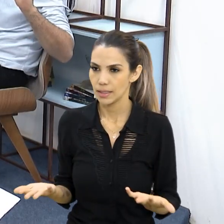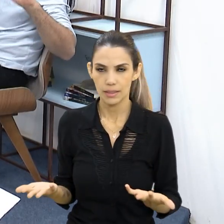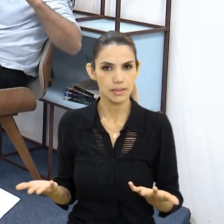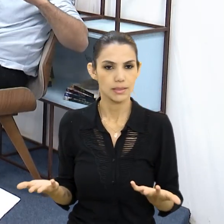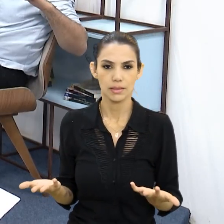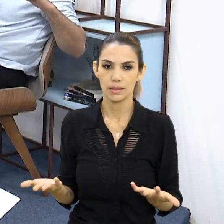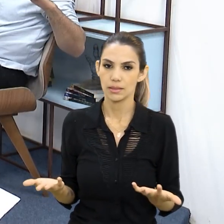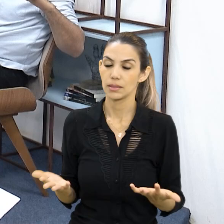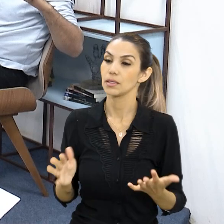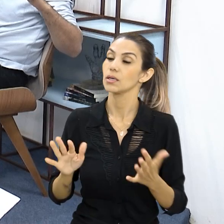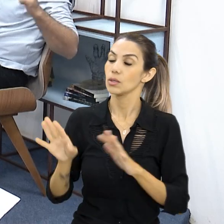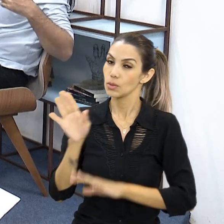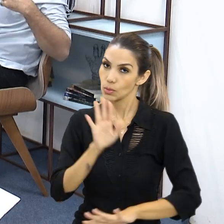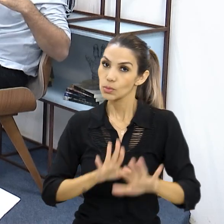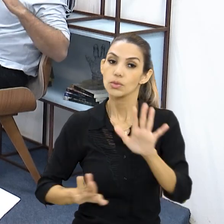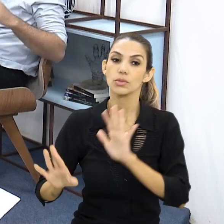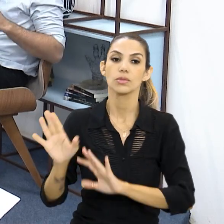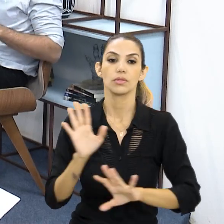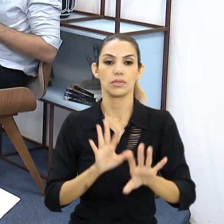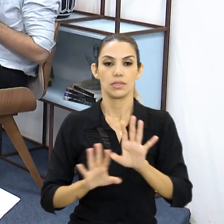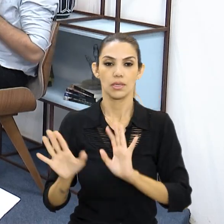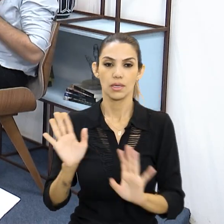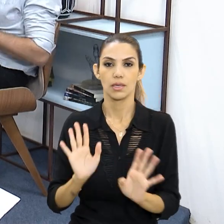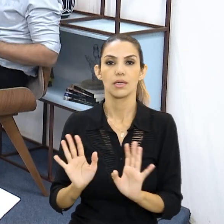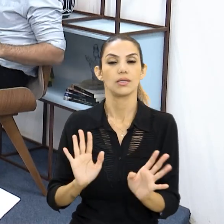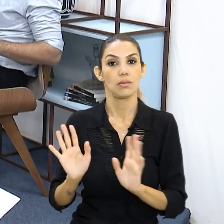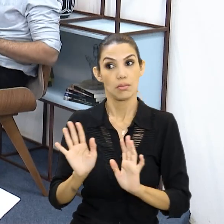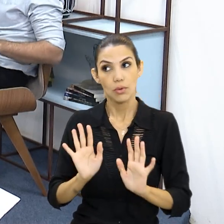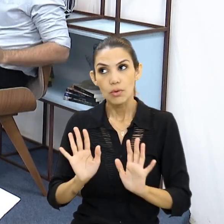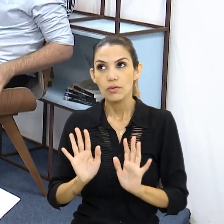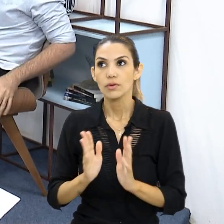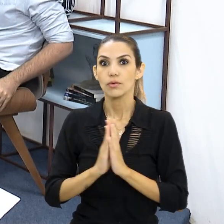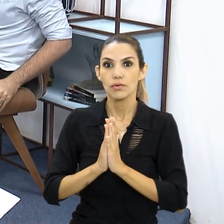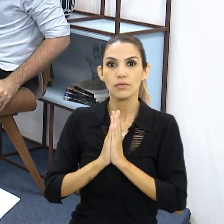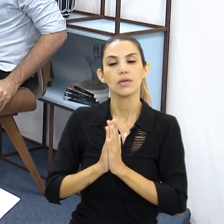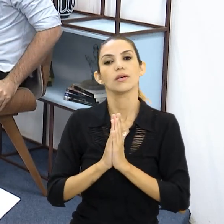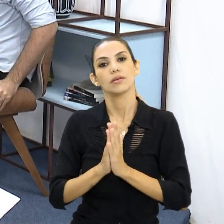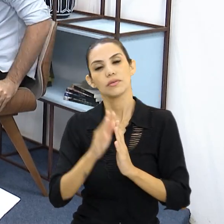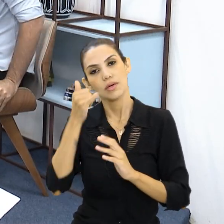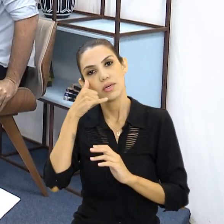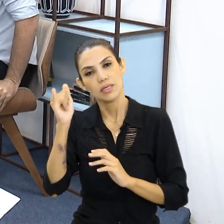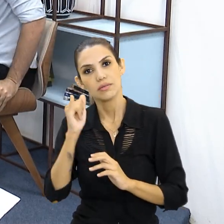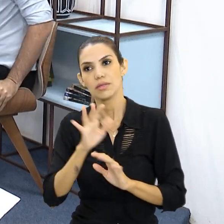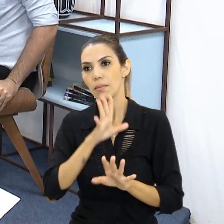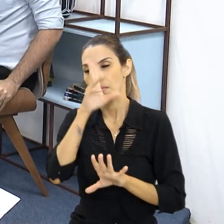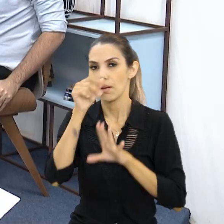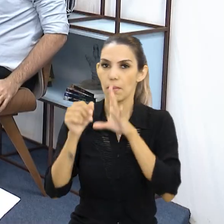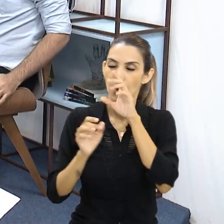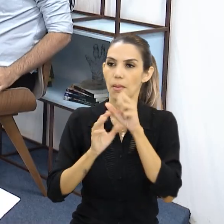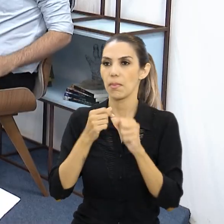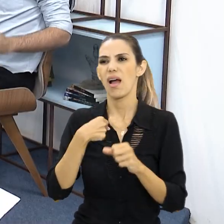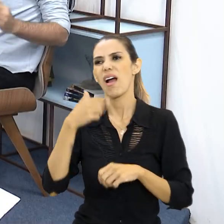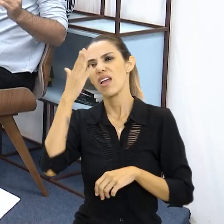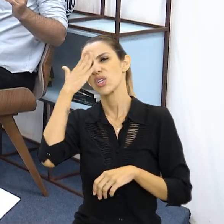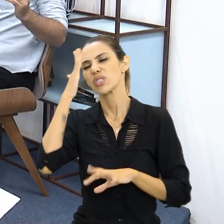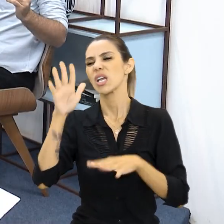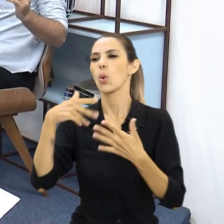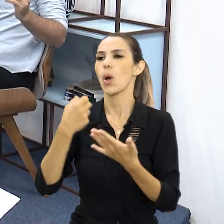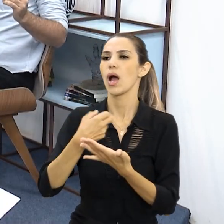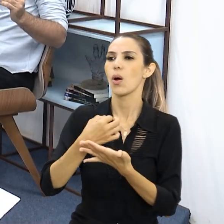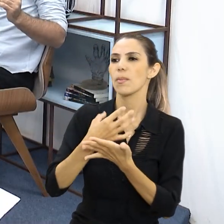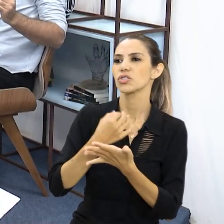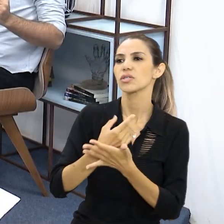é mais uma história que a gente precisa propagar, tá? Não vamos ocupar esses lugares, né? E essa questão